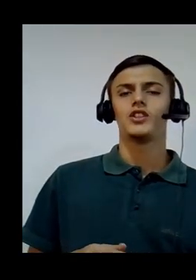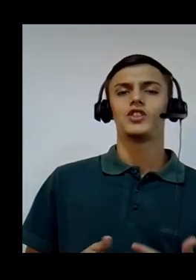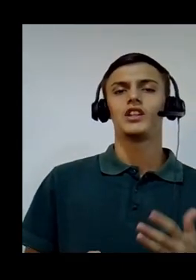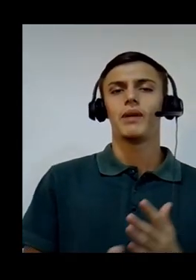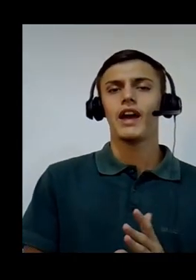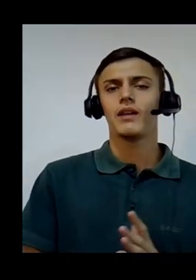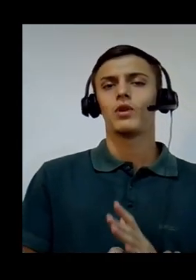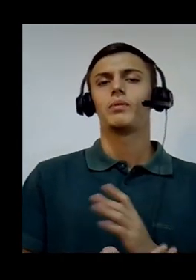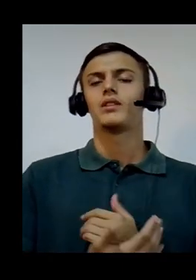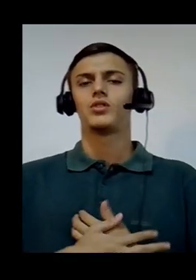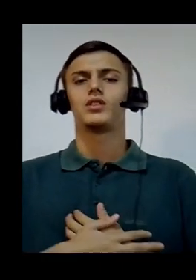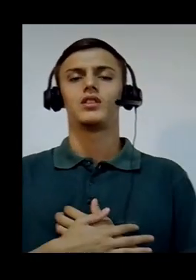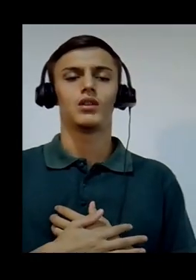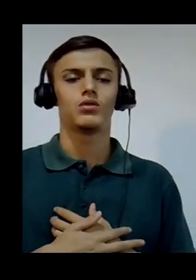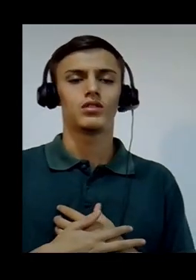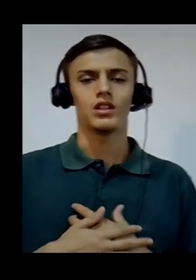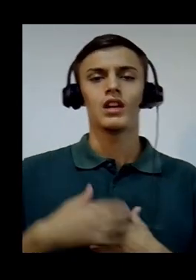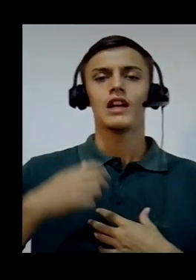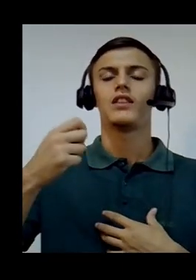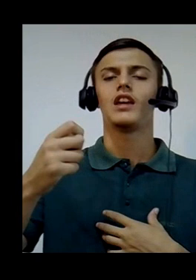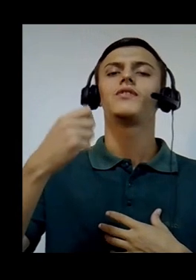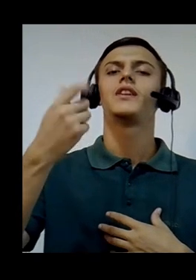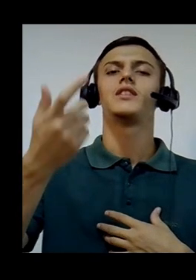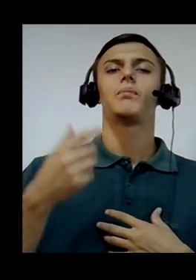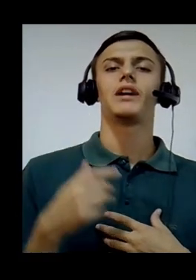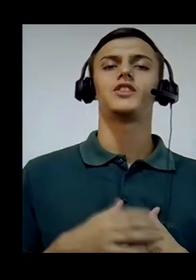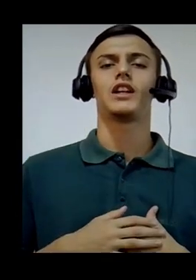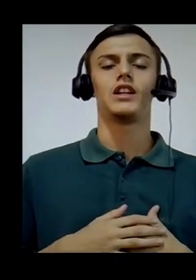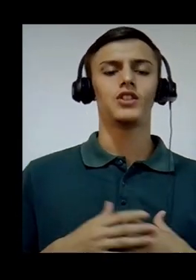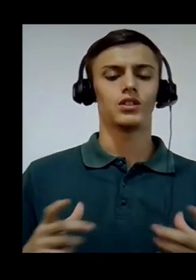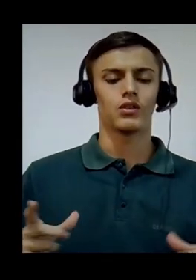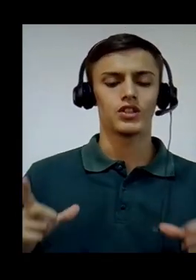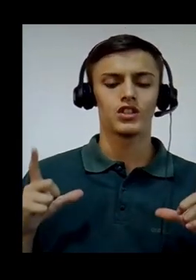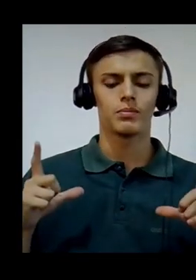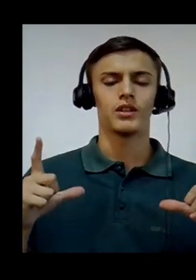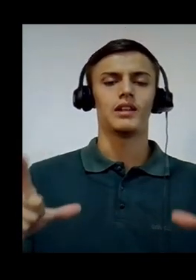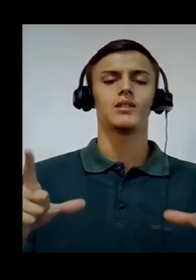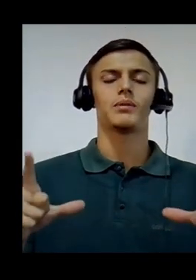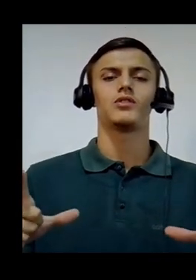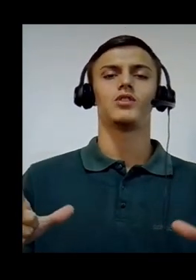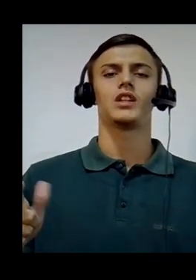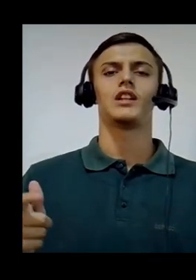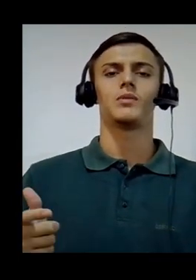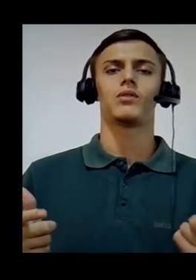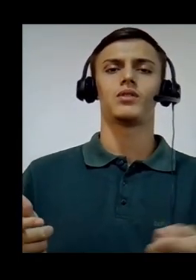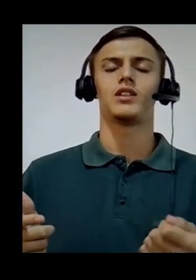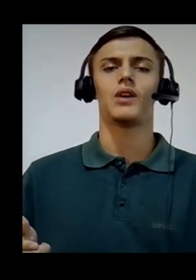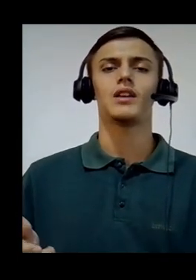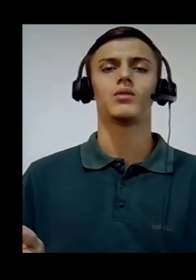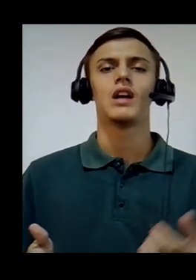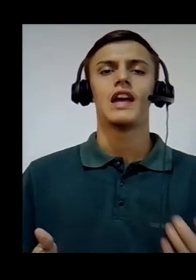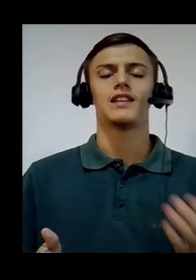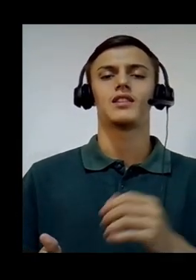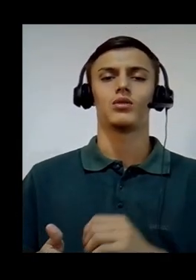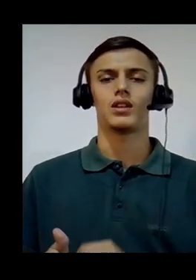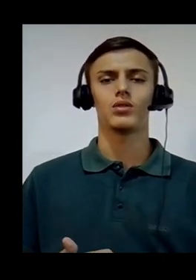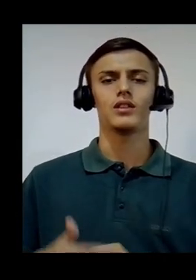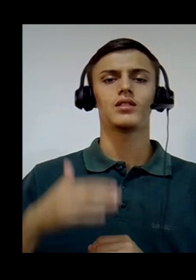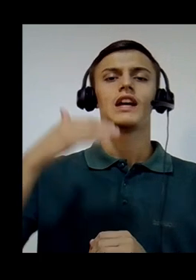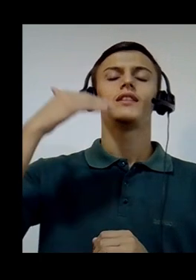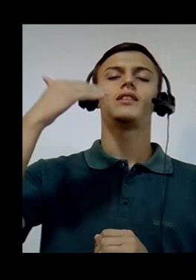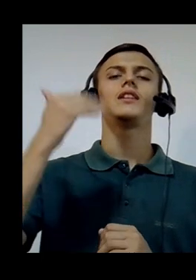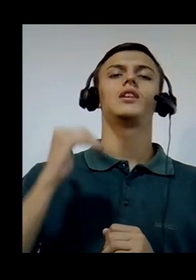Plataforma elevatória a gente libera para operação de terceiros, sim. Tem que fazer a parte checklist, então a gente disponibiliza para vocês o checklist para que vocês façam